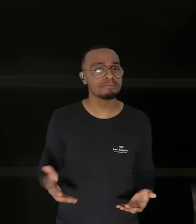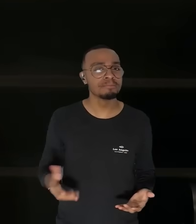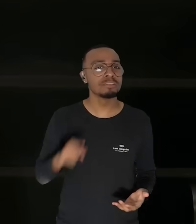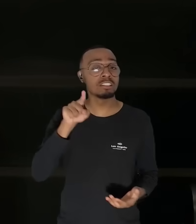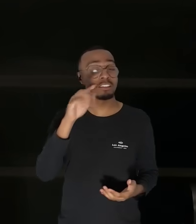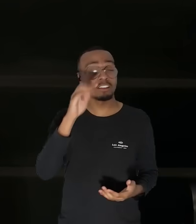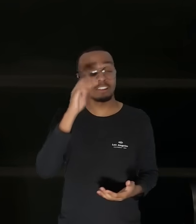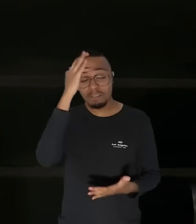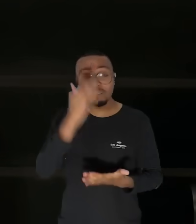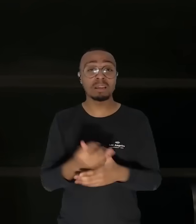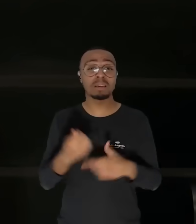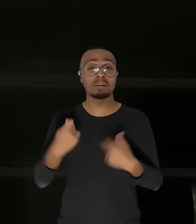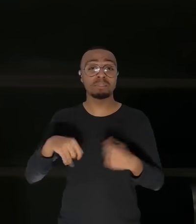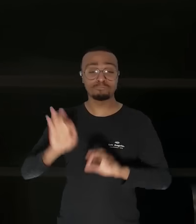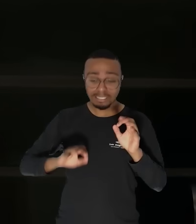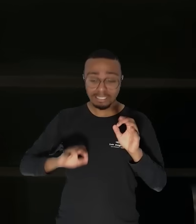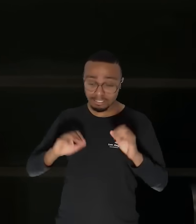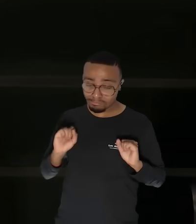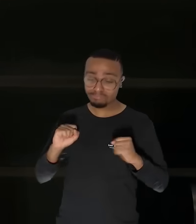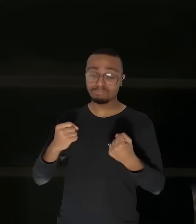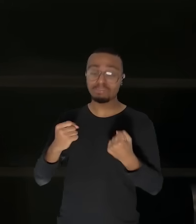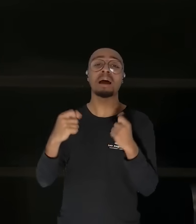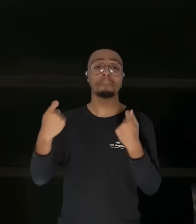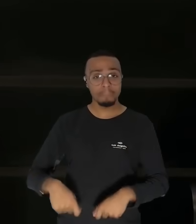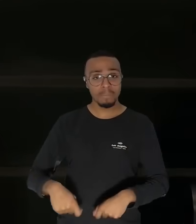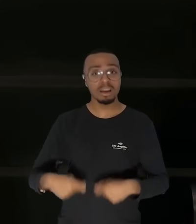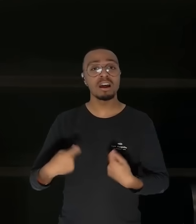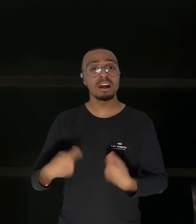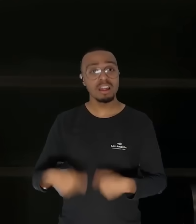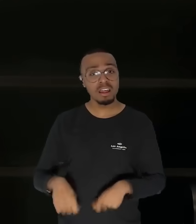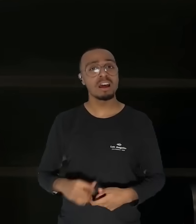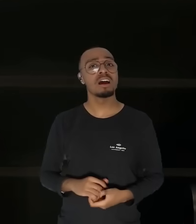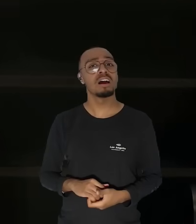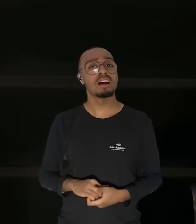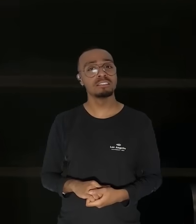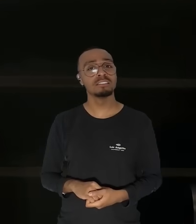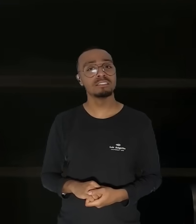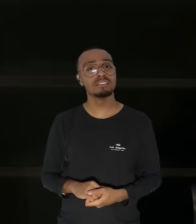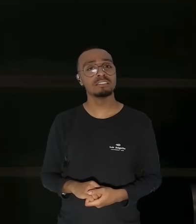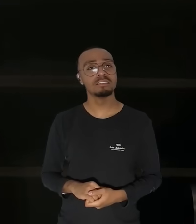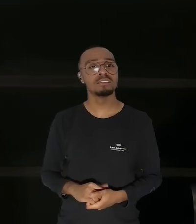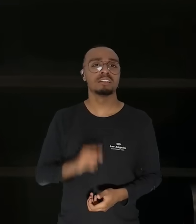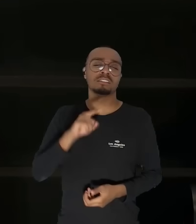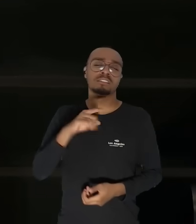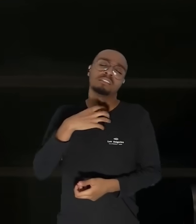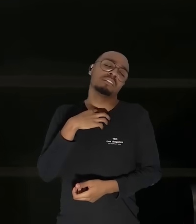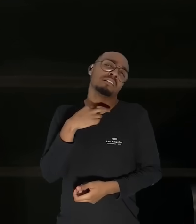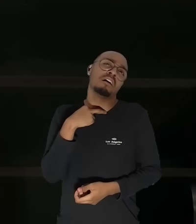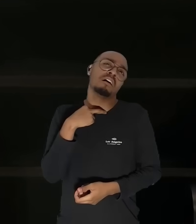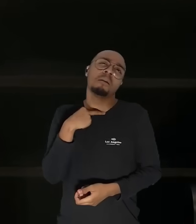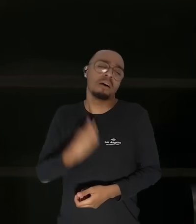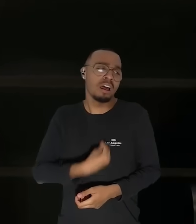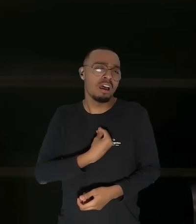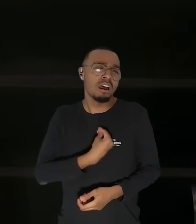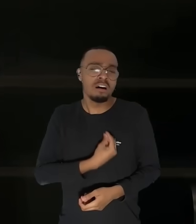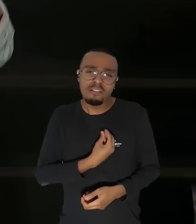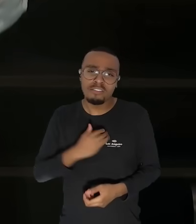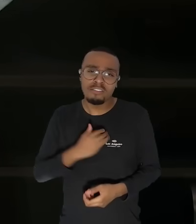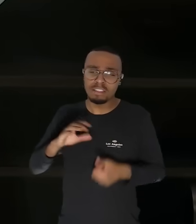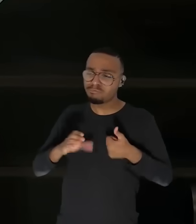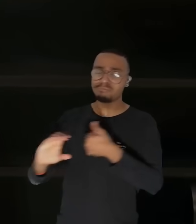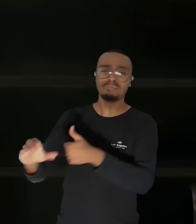fé tem que estar preparada para surpresas. Você não pode viver uma vida cristã onde tudo na sua vida é